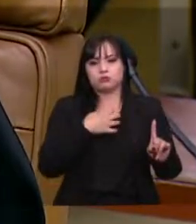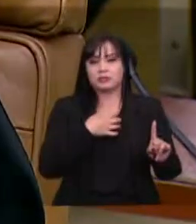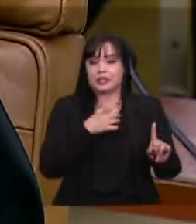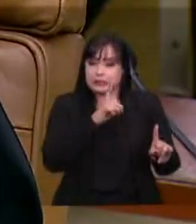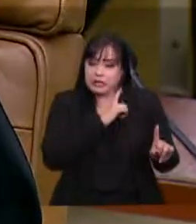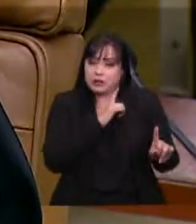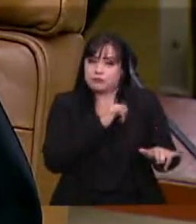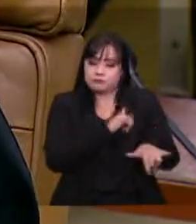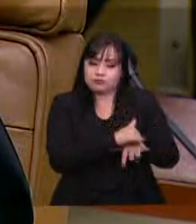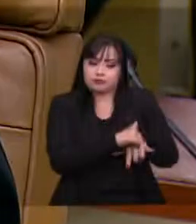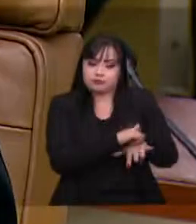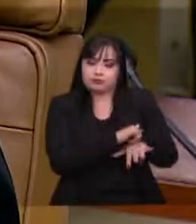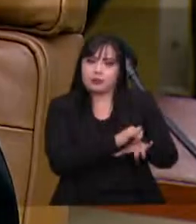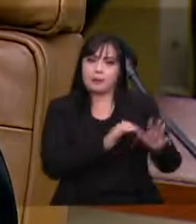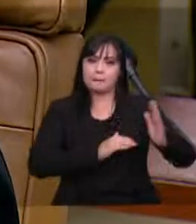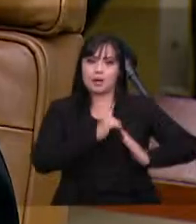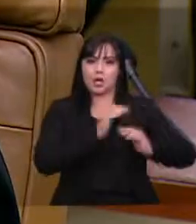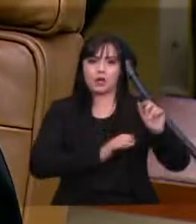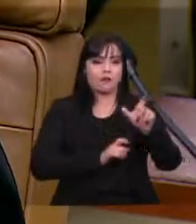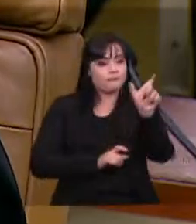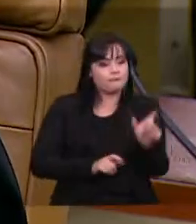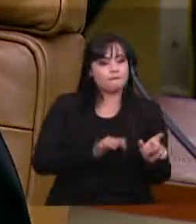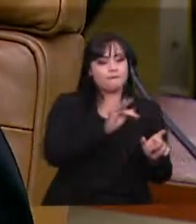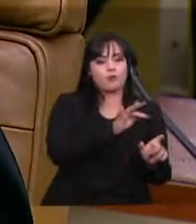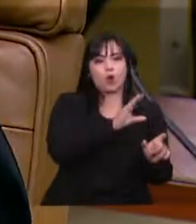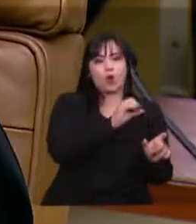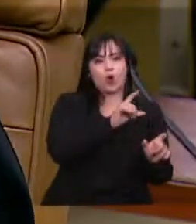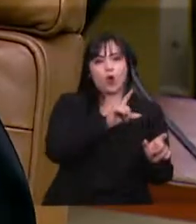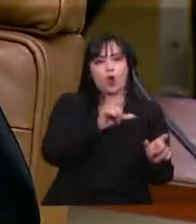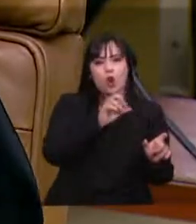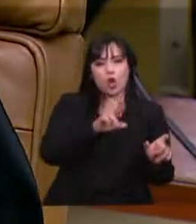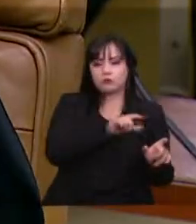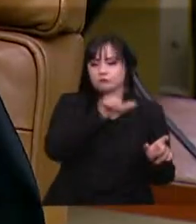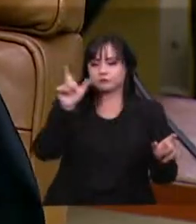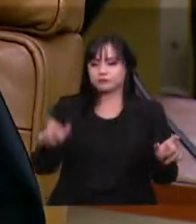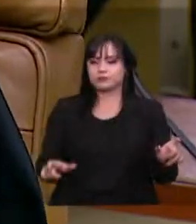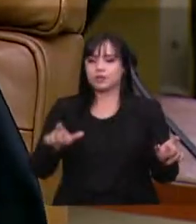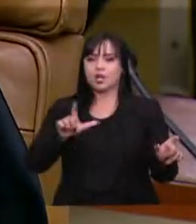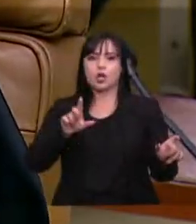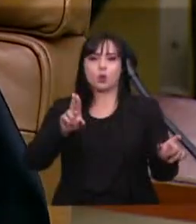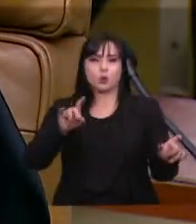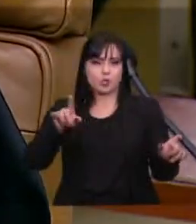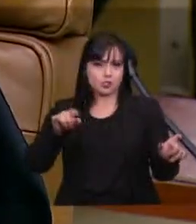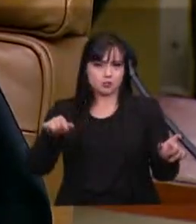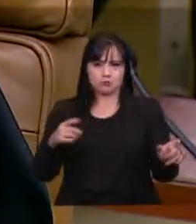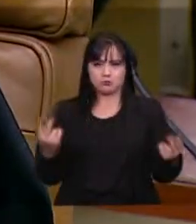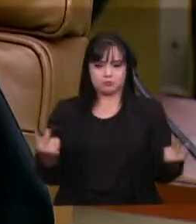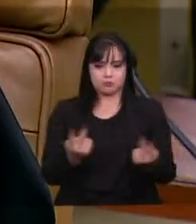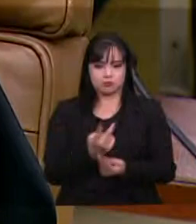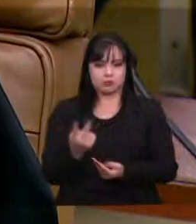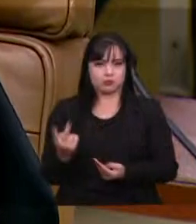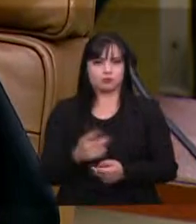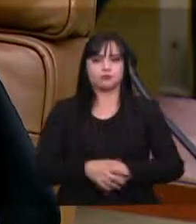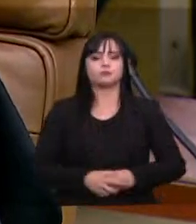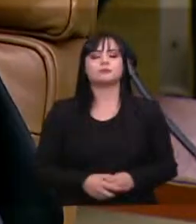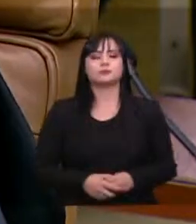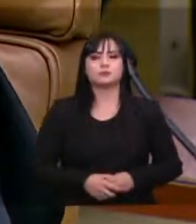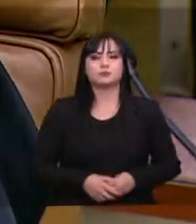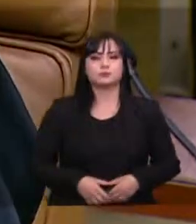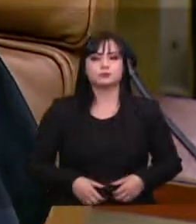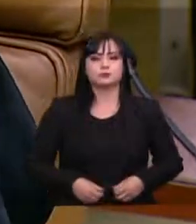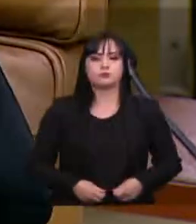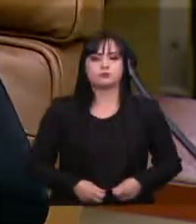de lavagem que foram praticados por Fernando Afonso Collor de Mello e Luiz Pereira Duarte Amorim